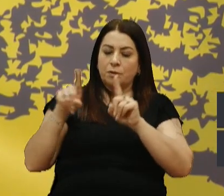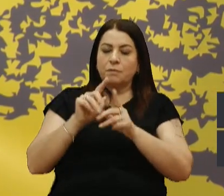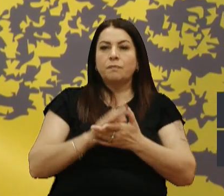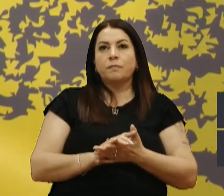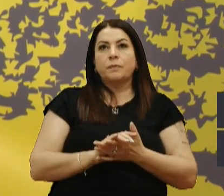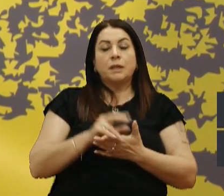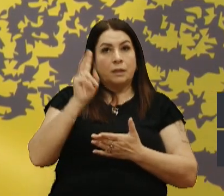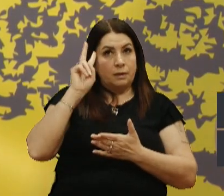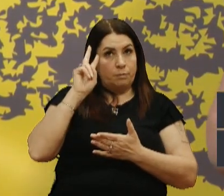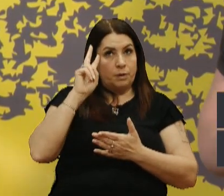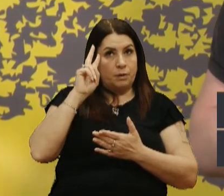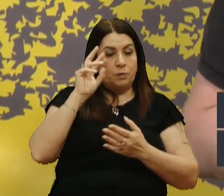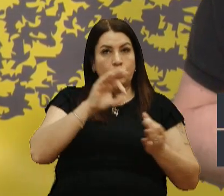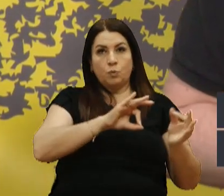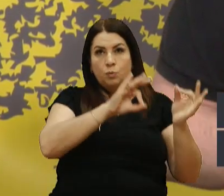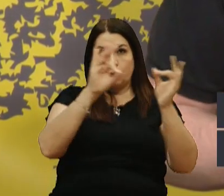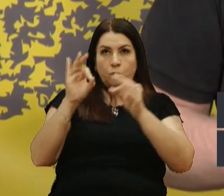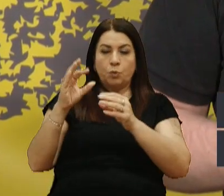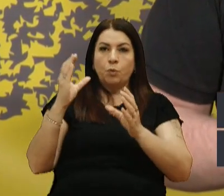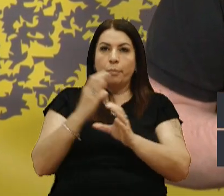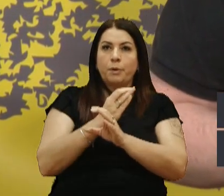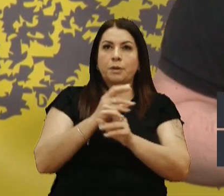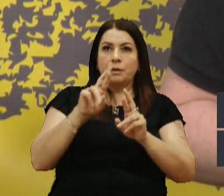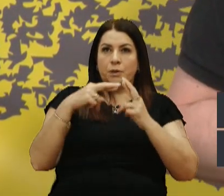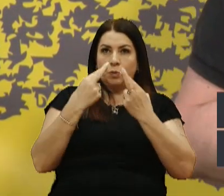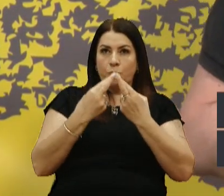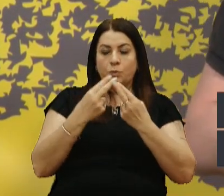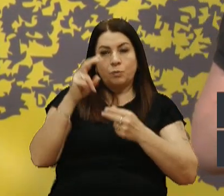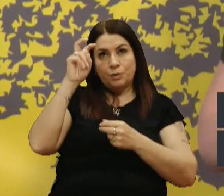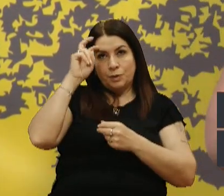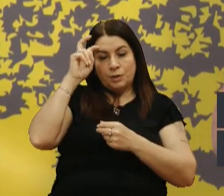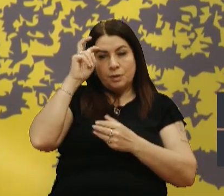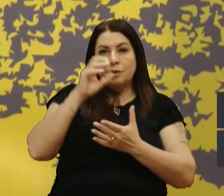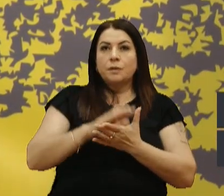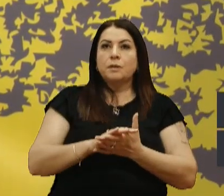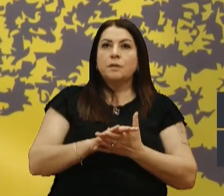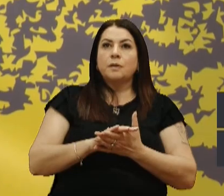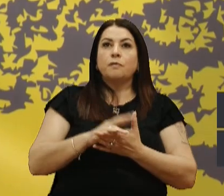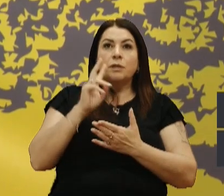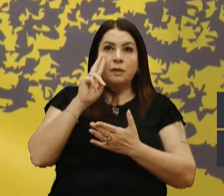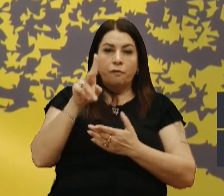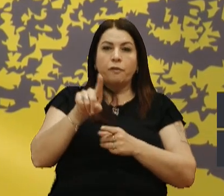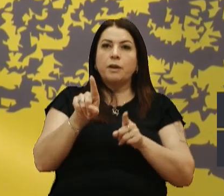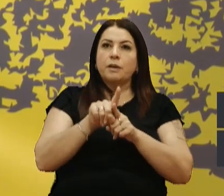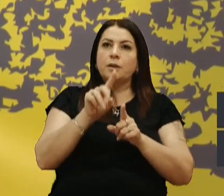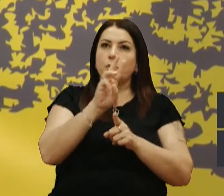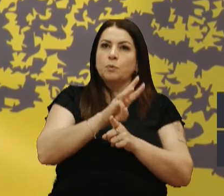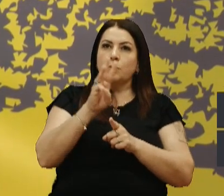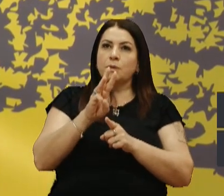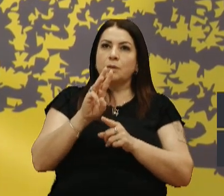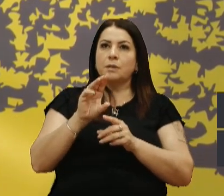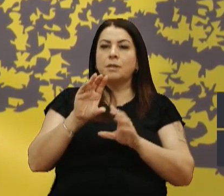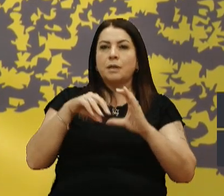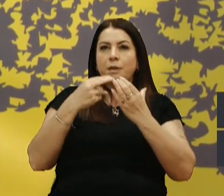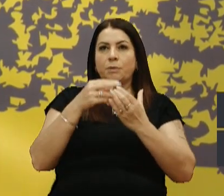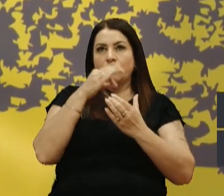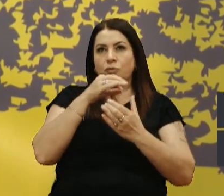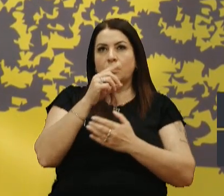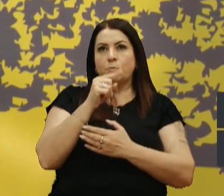Deputados. Lembrando que a cobertura completa da sessão ordinária desta quinta-feira você confere no nosso site